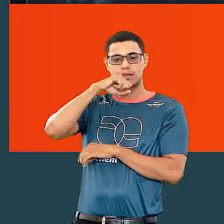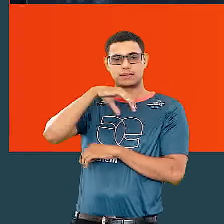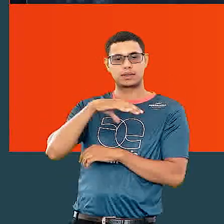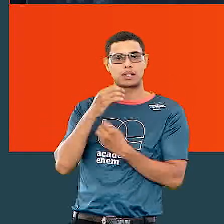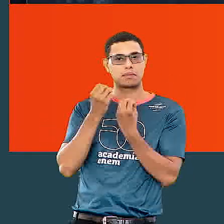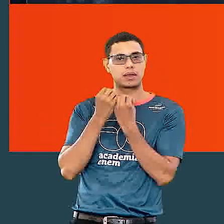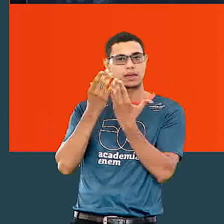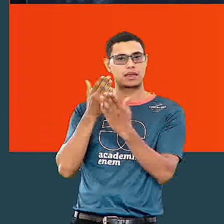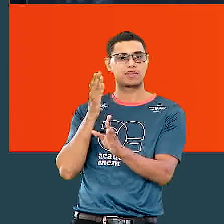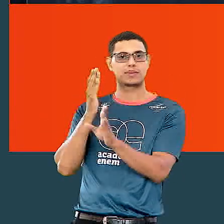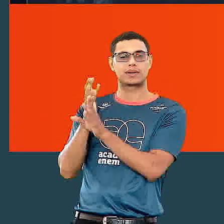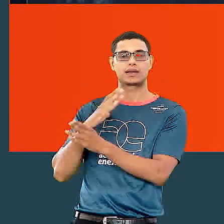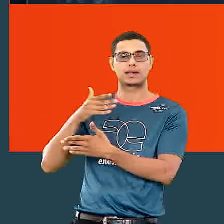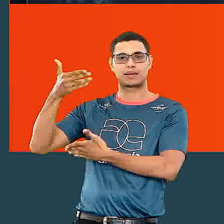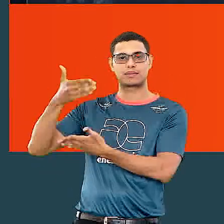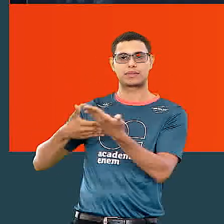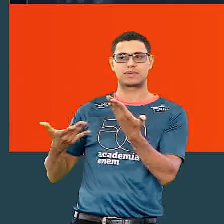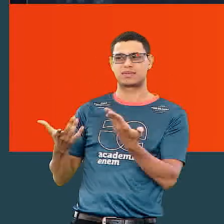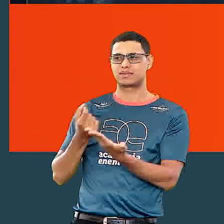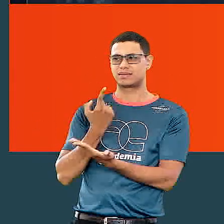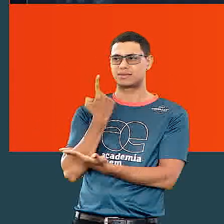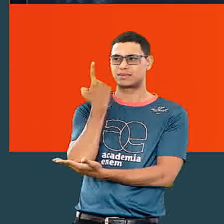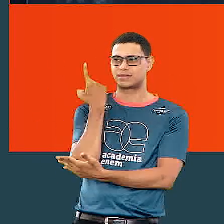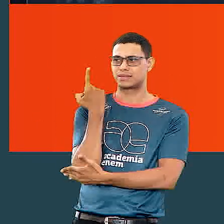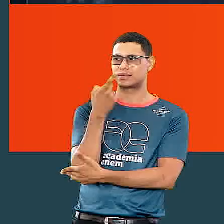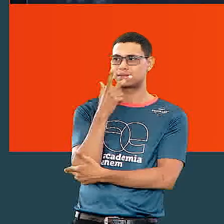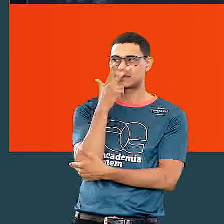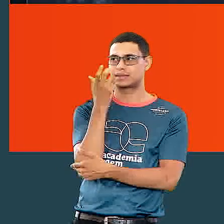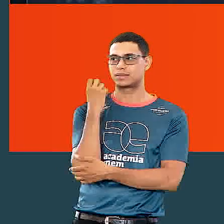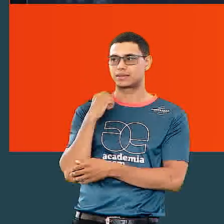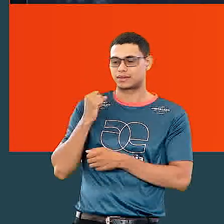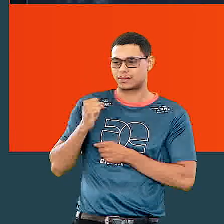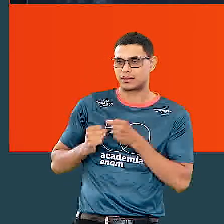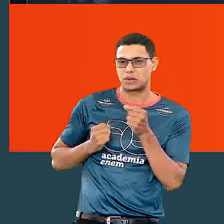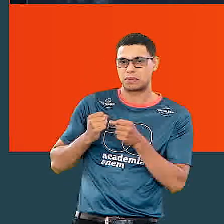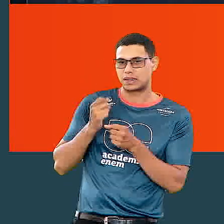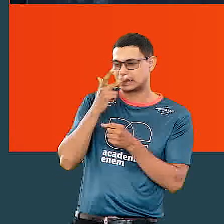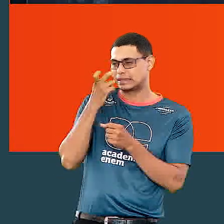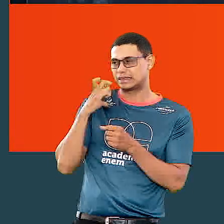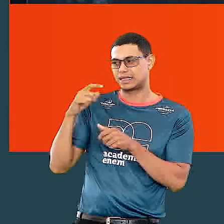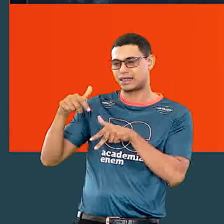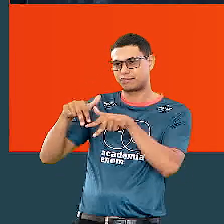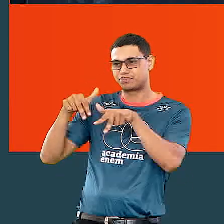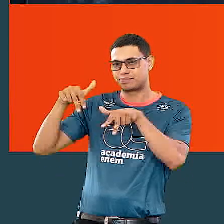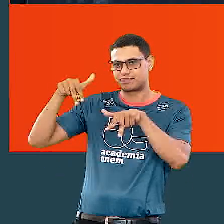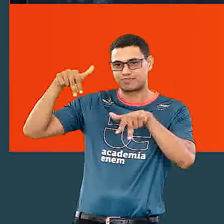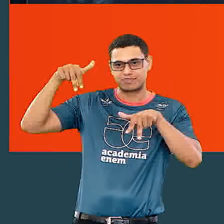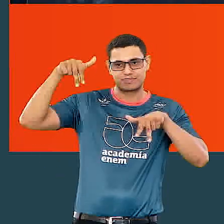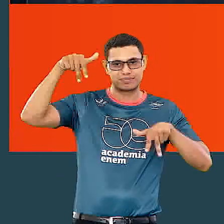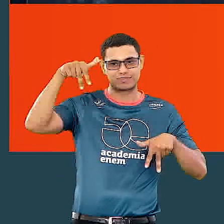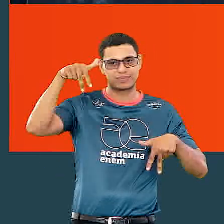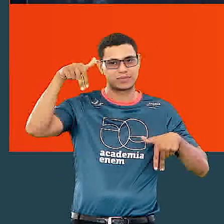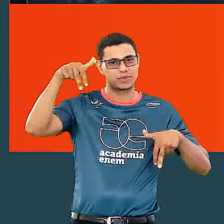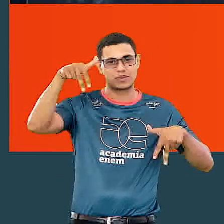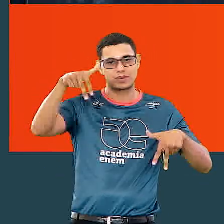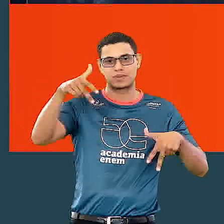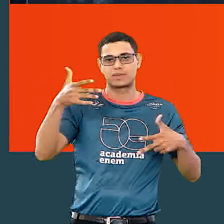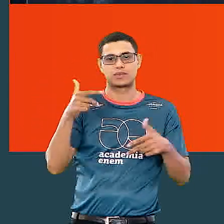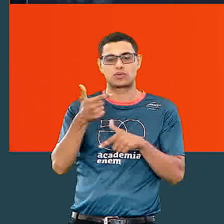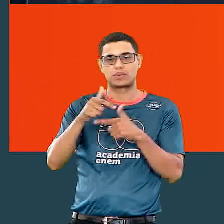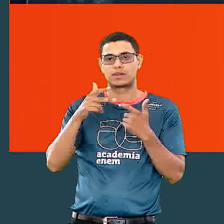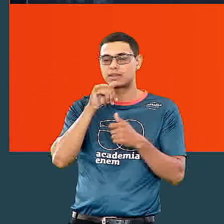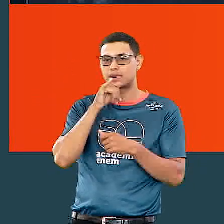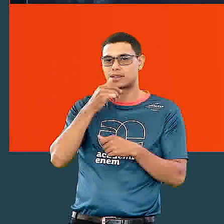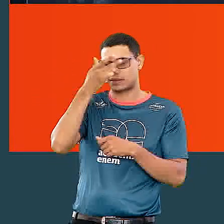prova. Ei, mano, é uma corrida muito desigual, brother. É muito desigual, não é possível, meu irmão. O cara